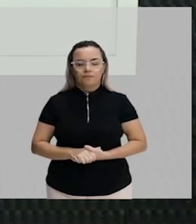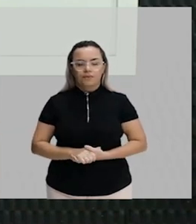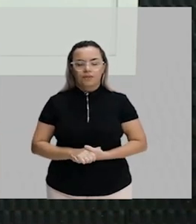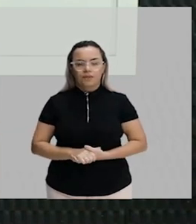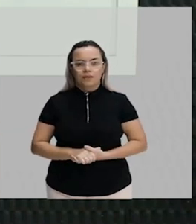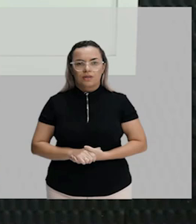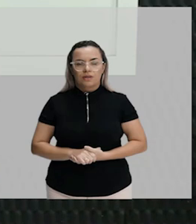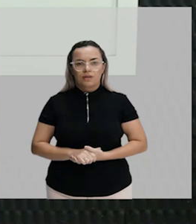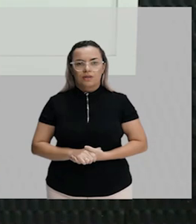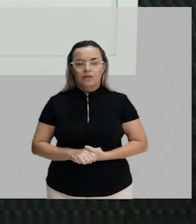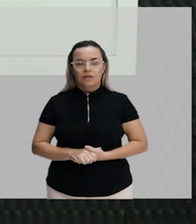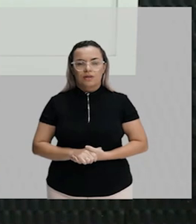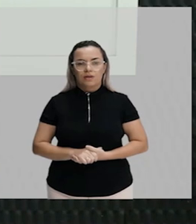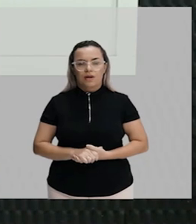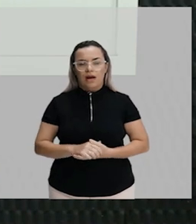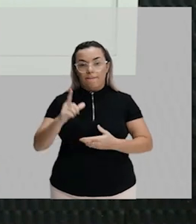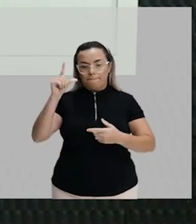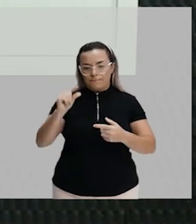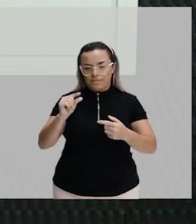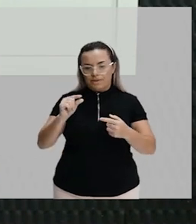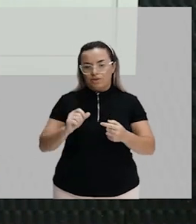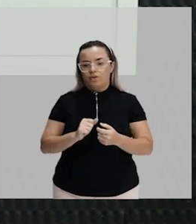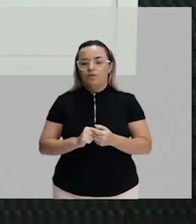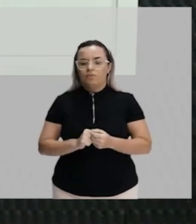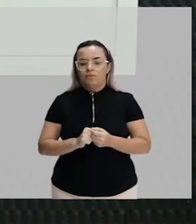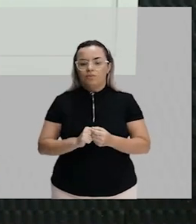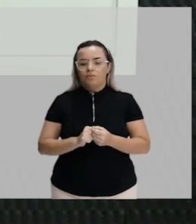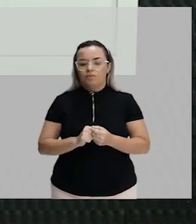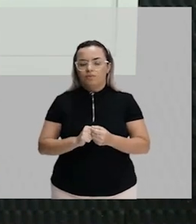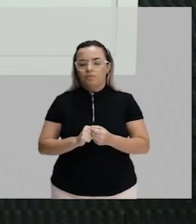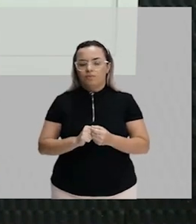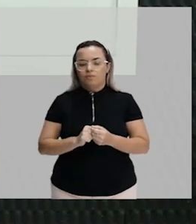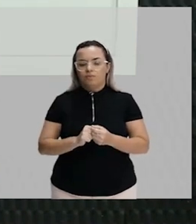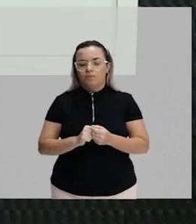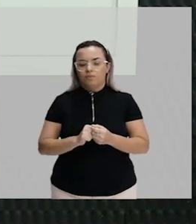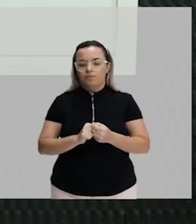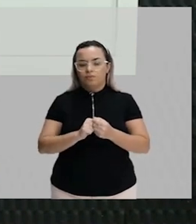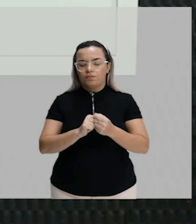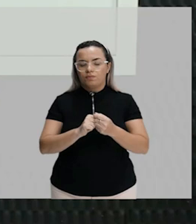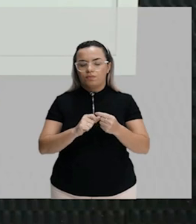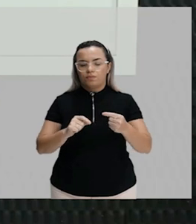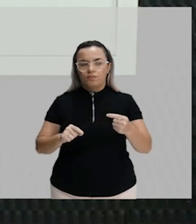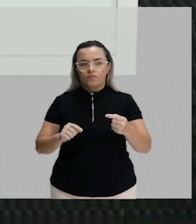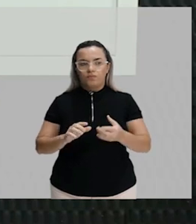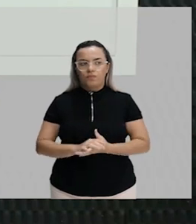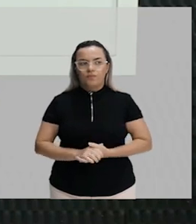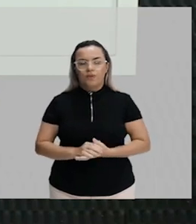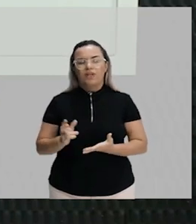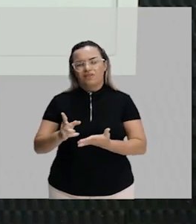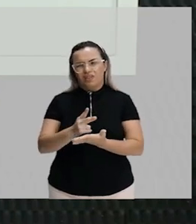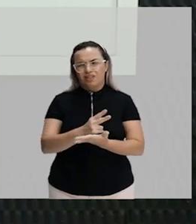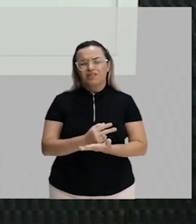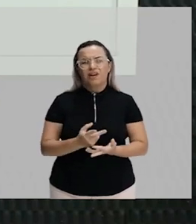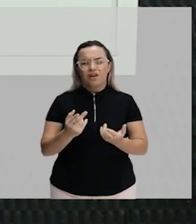percorrida por uma corrente de 4 aamp né Deixa eu desenhar do jeito que está lá para poder não